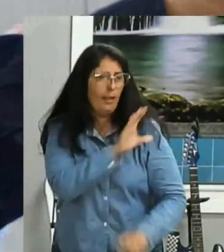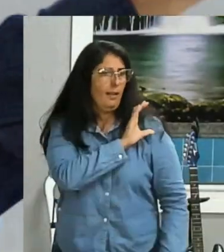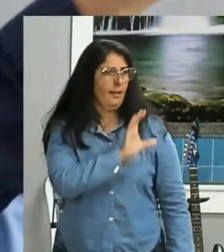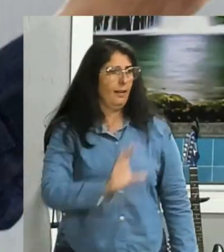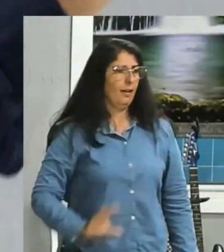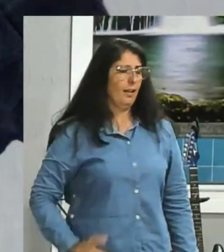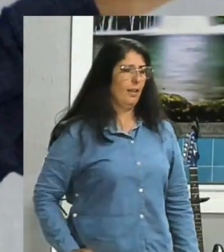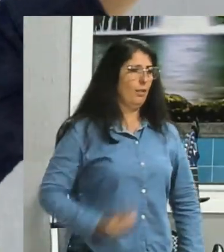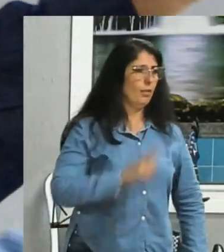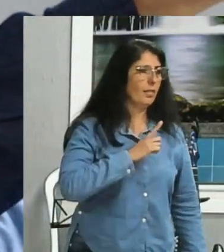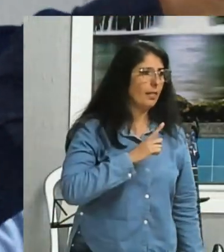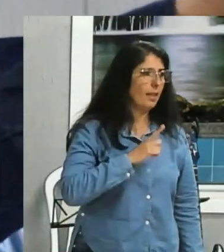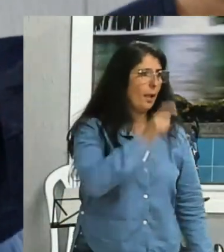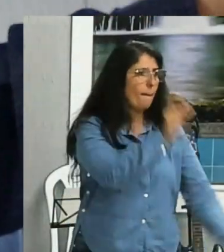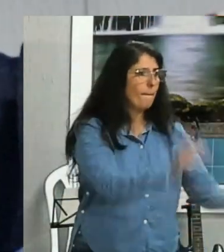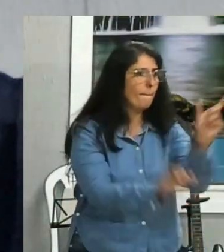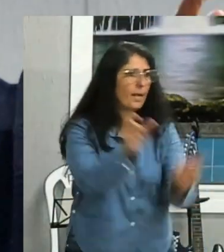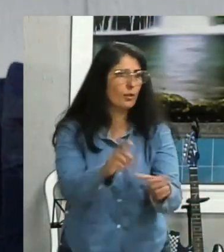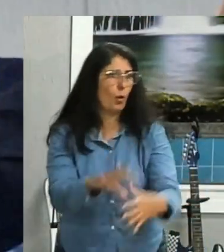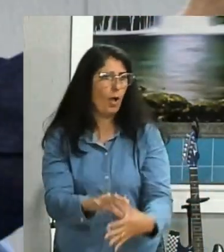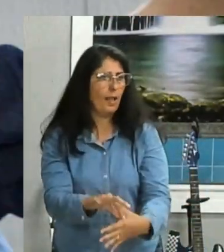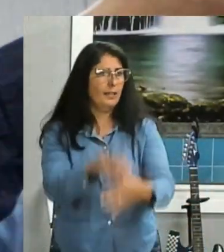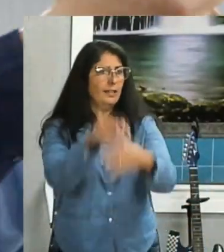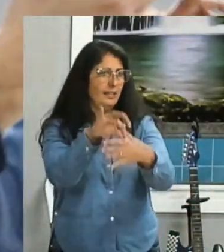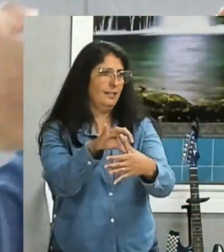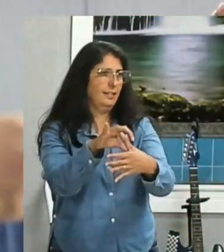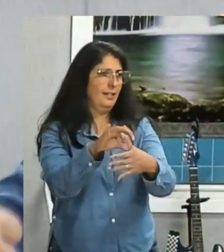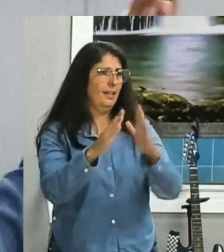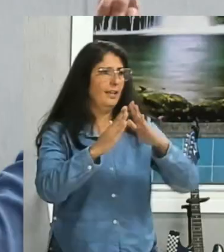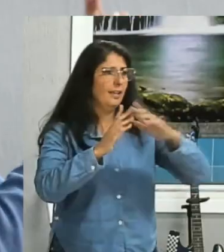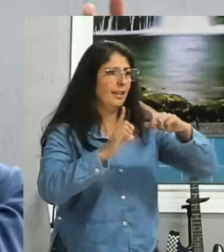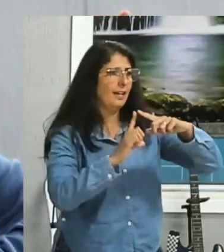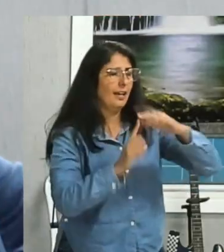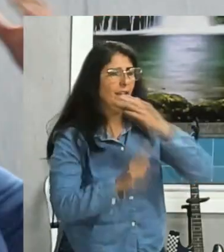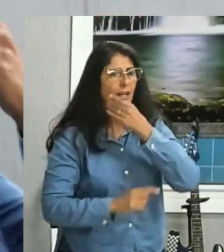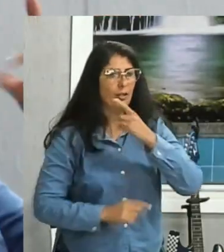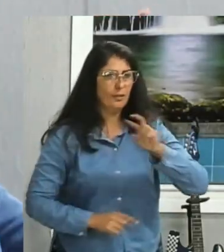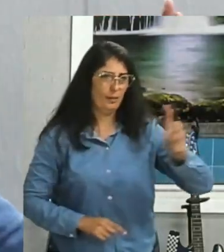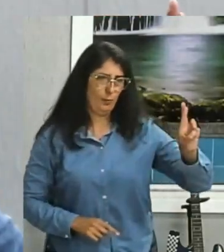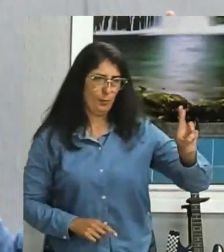tem daqueles que lideram a igreja do Senhor.